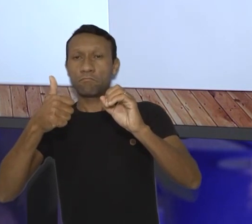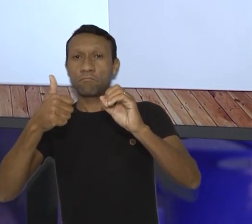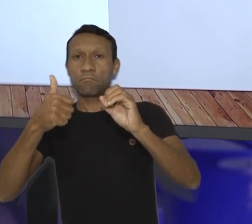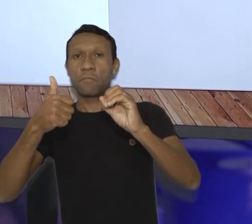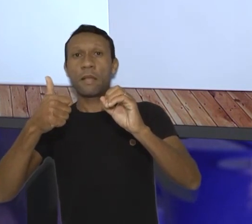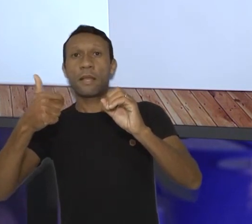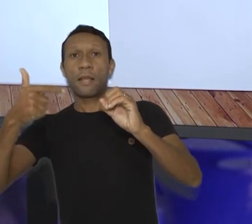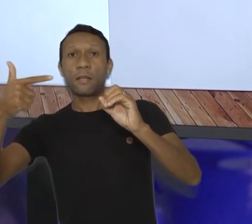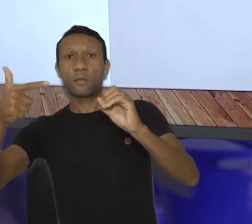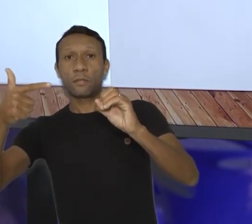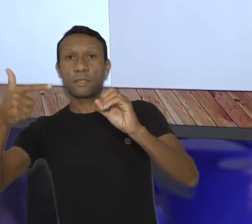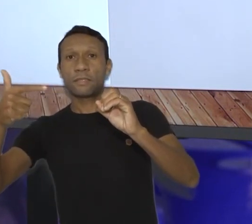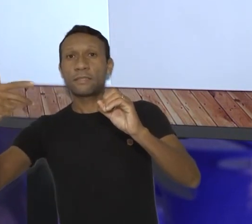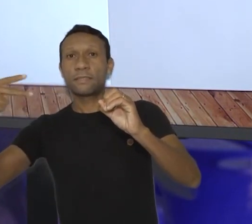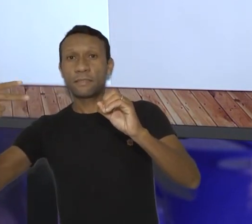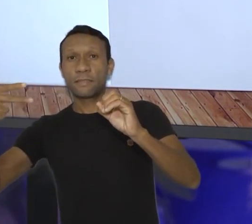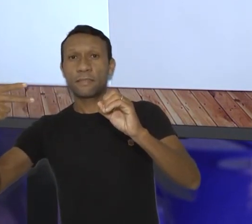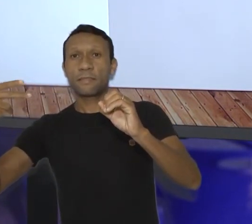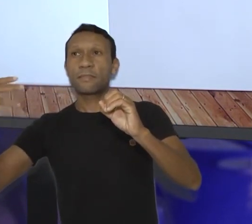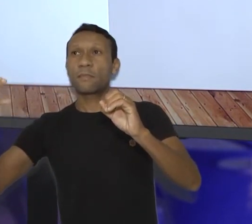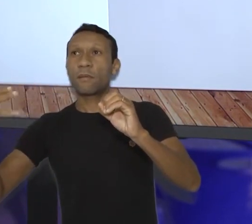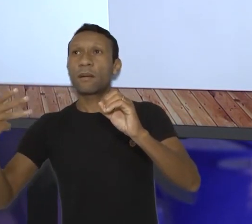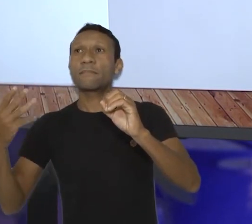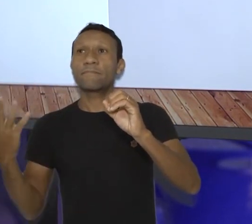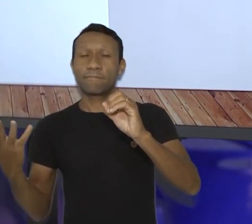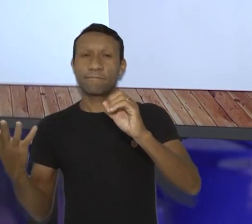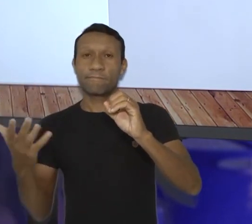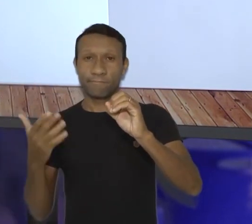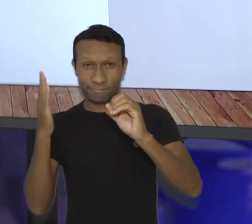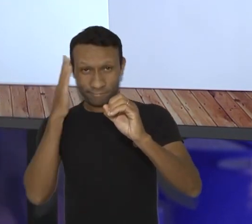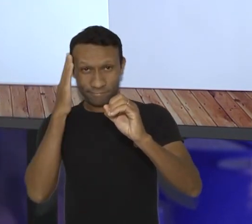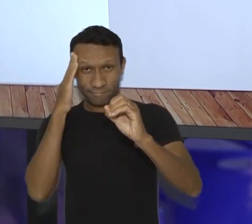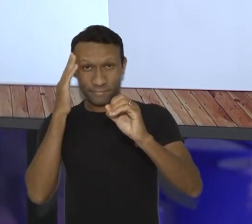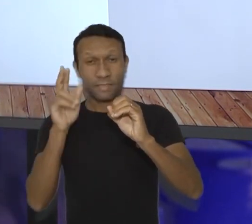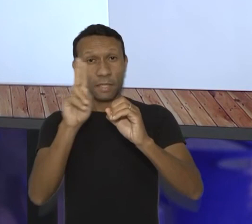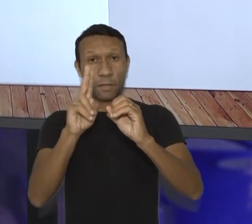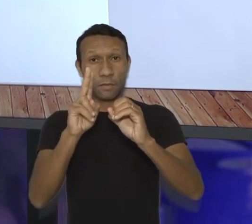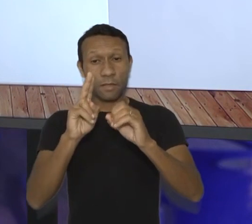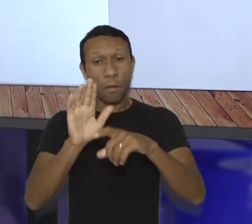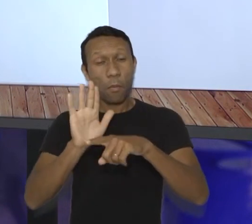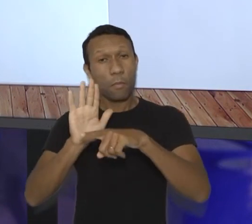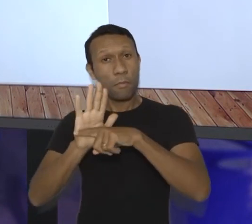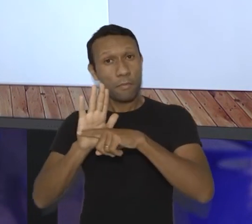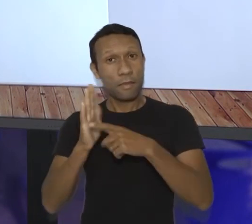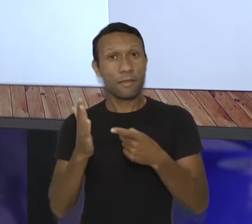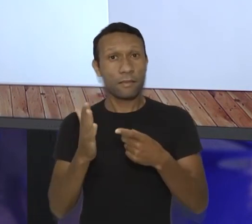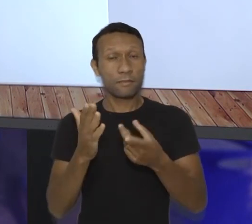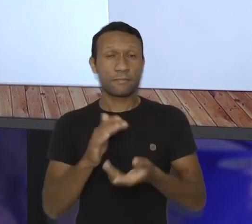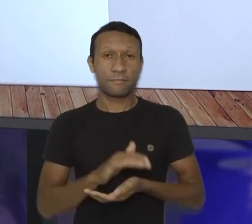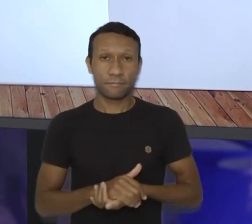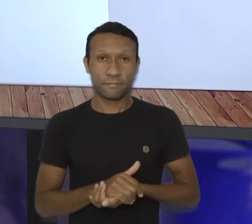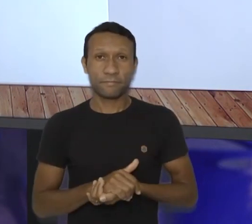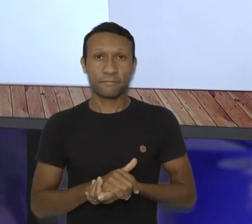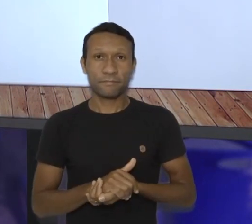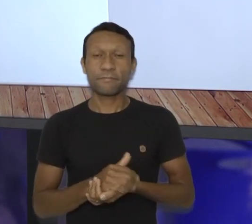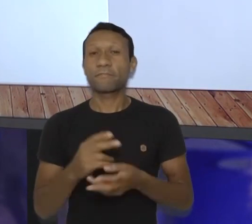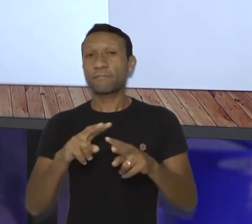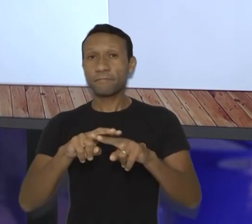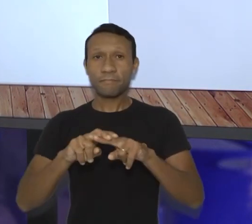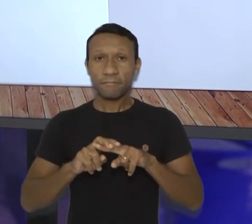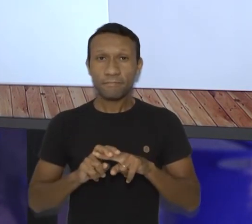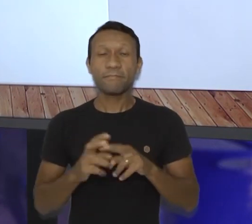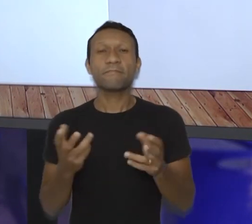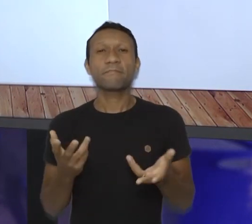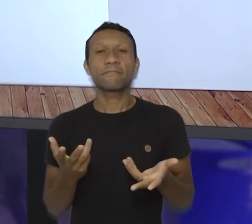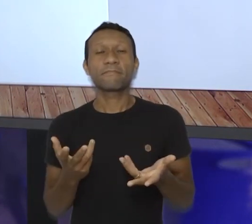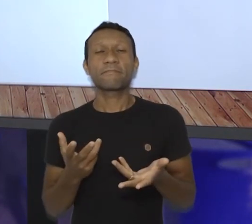menos 1, 0. E 0 menos 1? Menos 1. E menos 1 e menos 1, diminuindo 1. Então, a gente vai